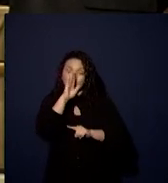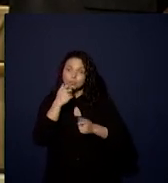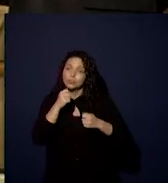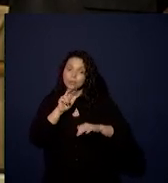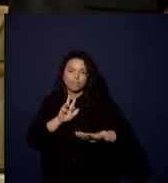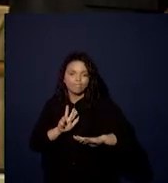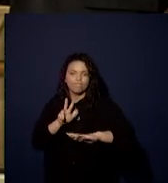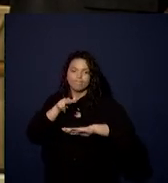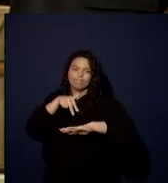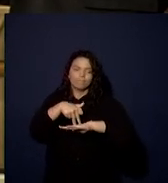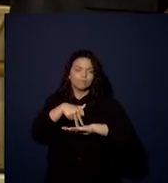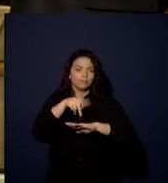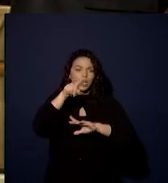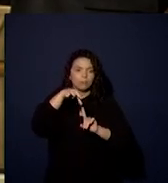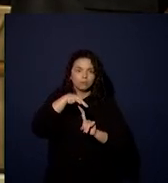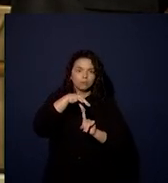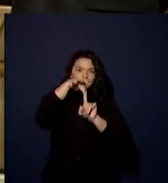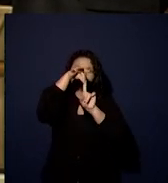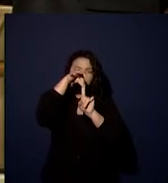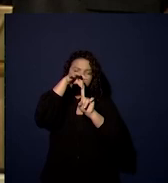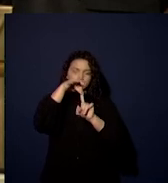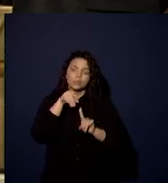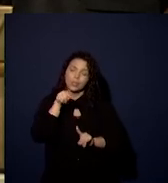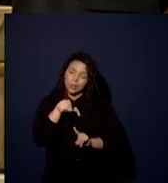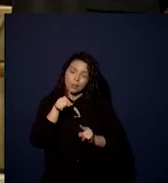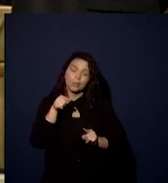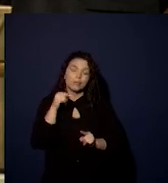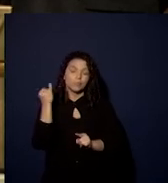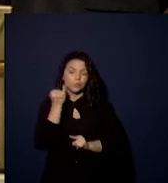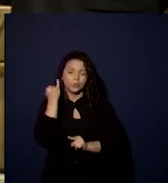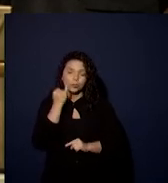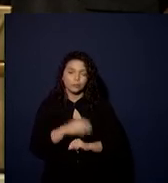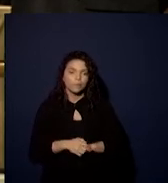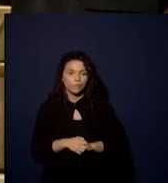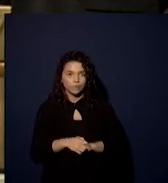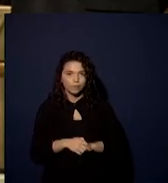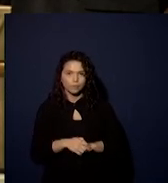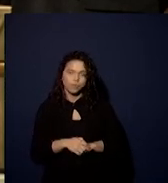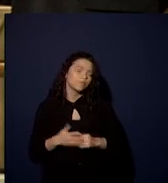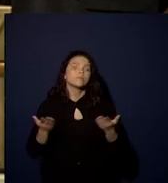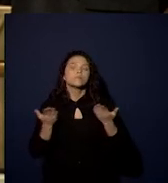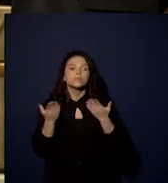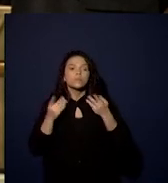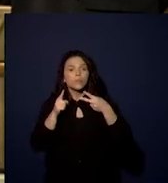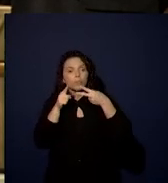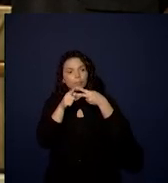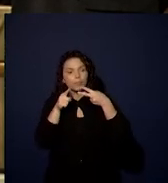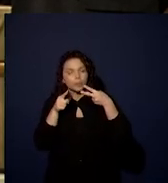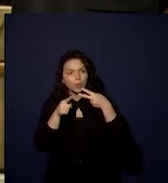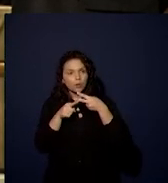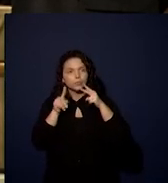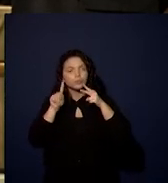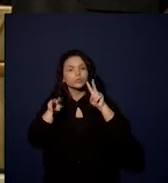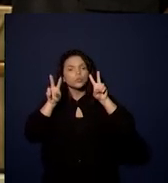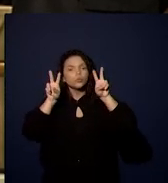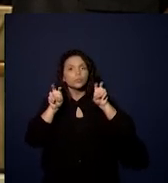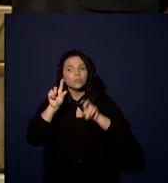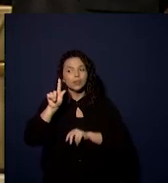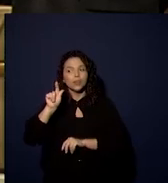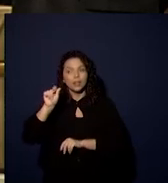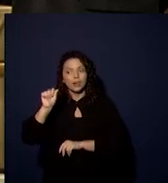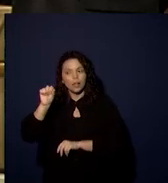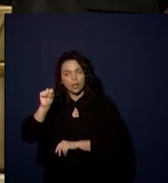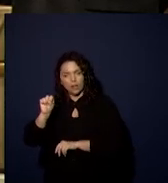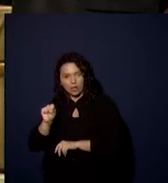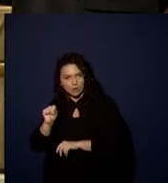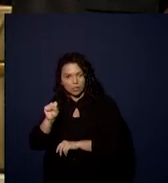né esse aqui é o ponto muito obrigado aqui com duas perguntas relativas ao setor legais a primeira para o Marcos